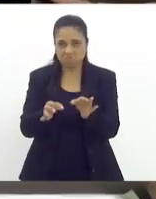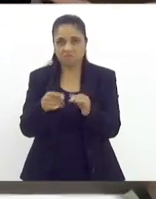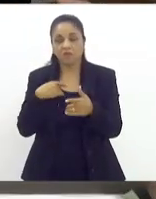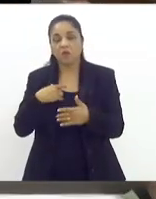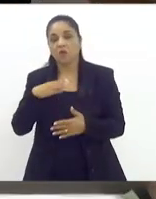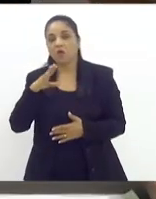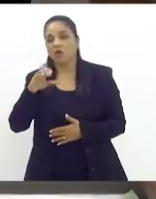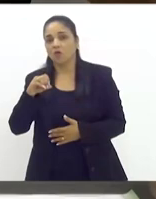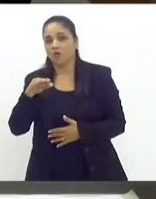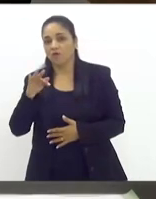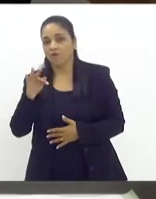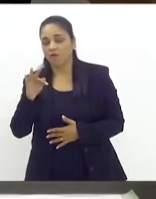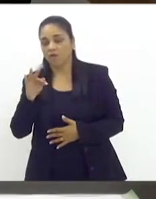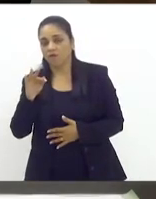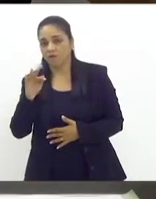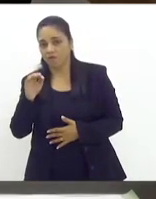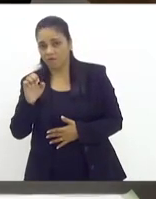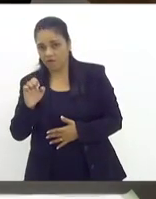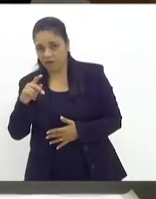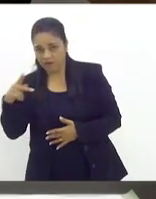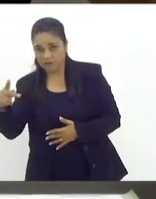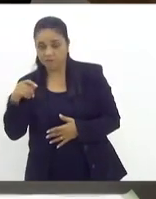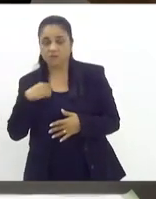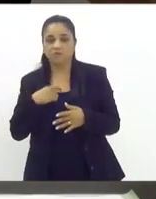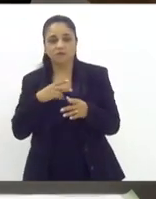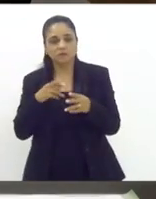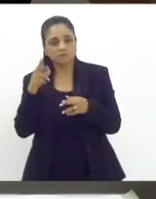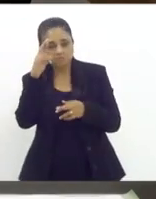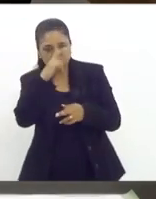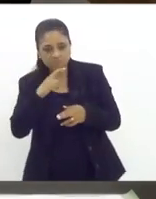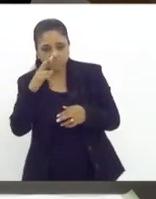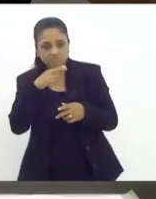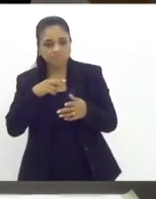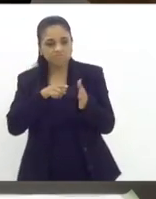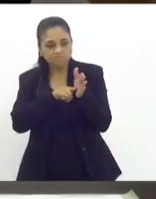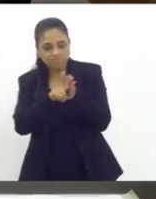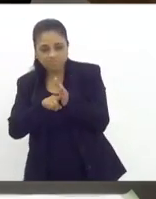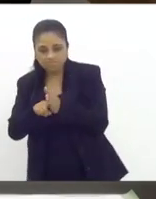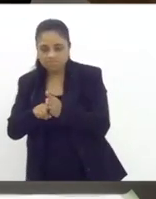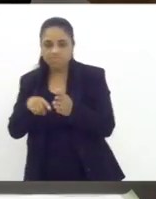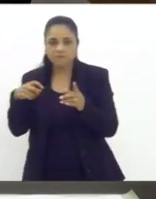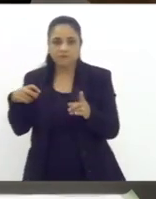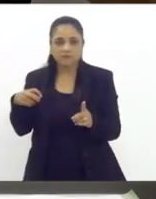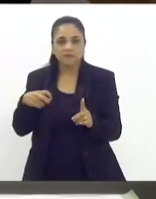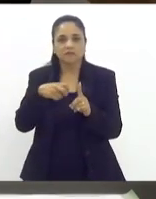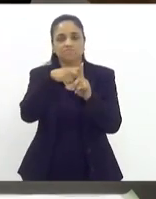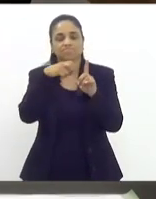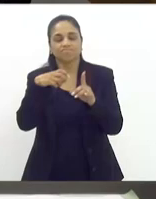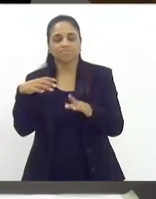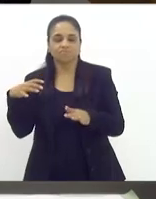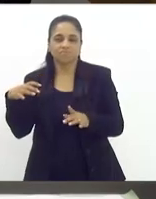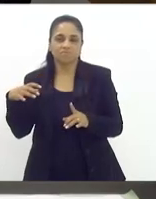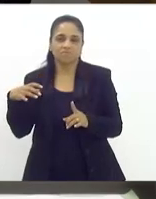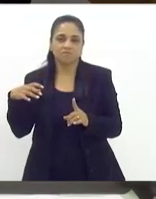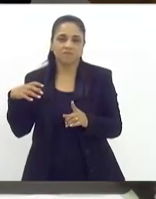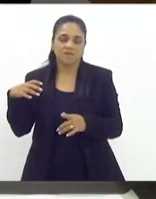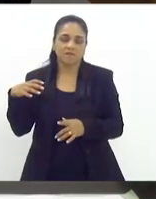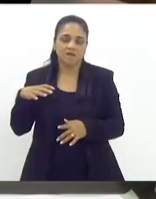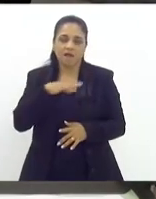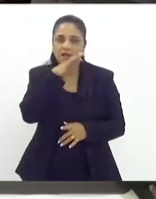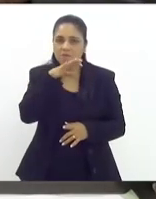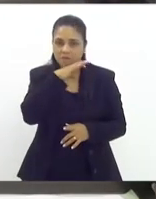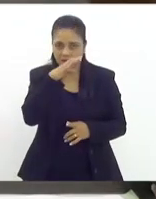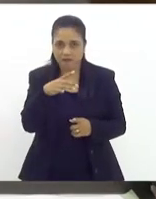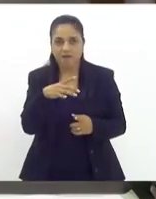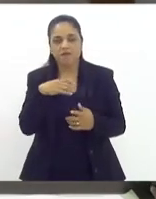fez, eu acho que um monitoramento desses incidentes, desses acidentes aí envolvendo os animais. Eu tive acesso, muito